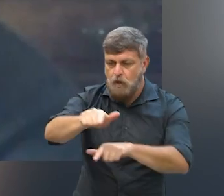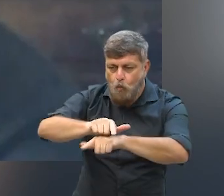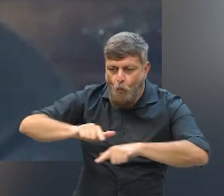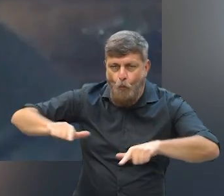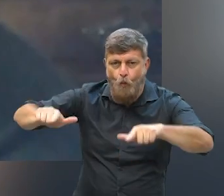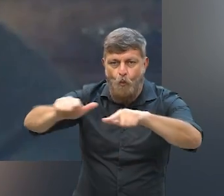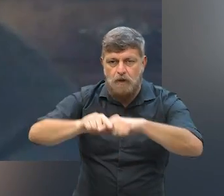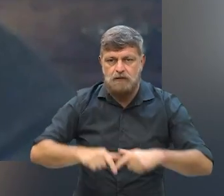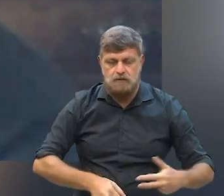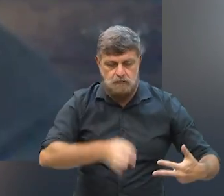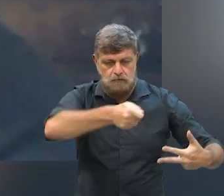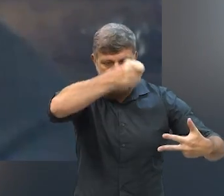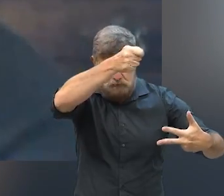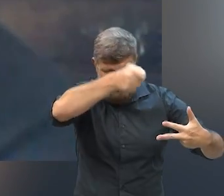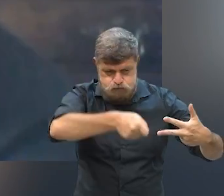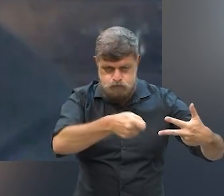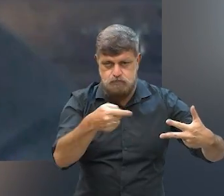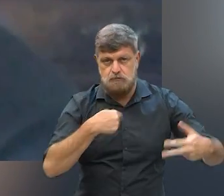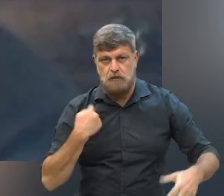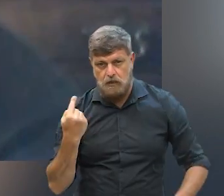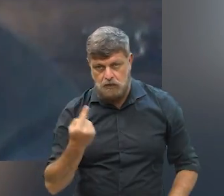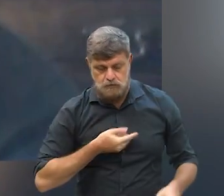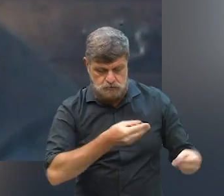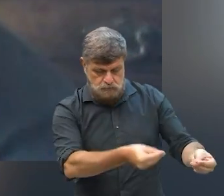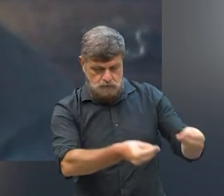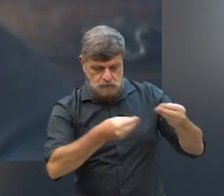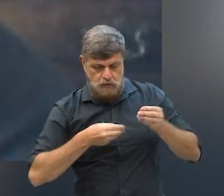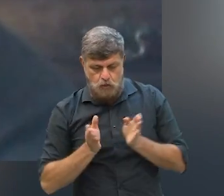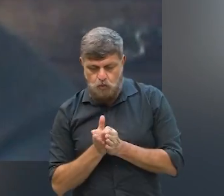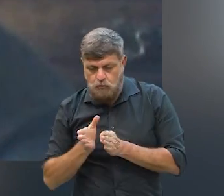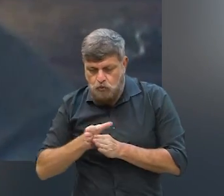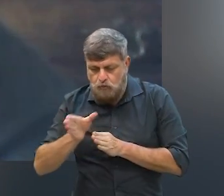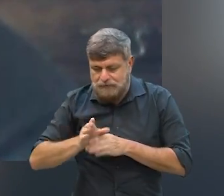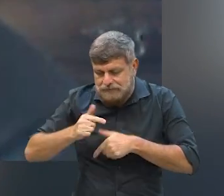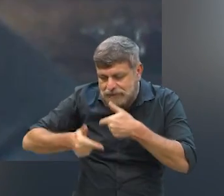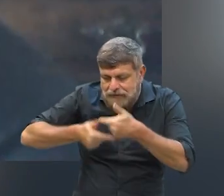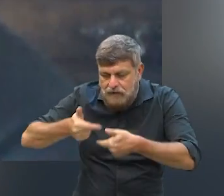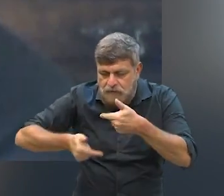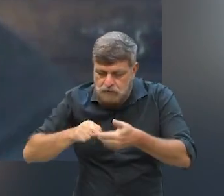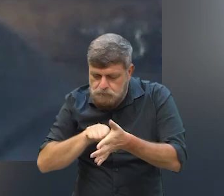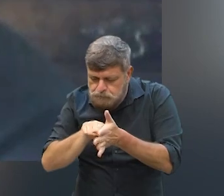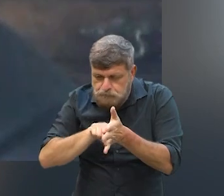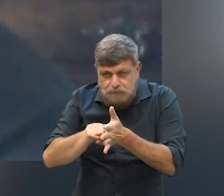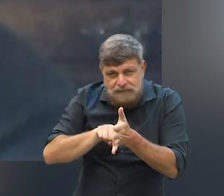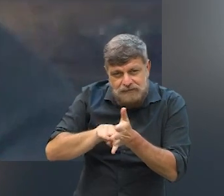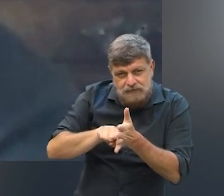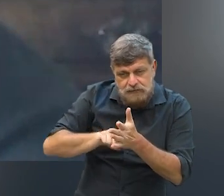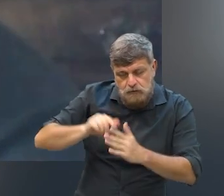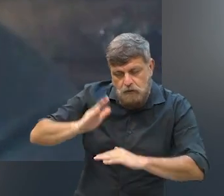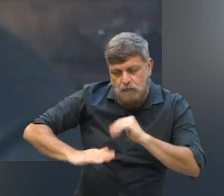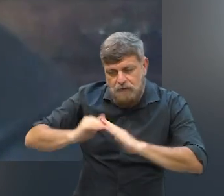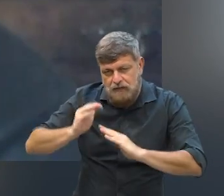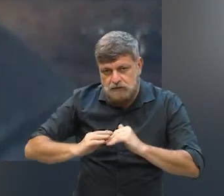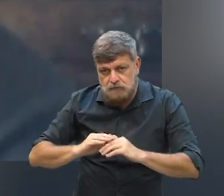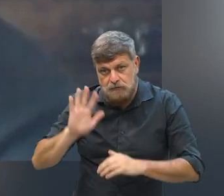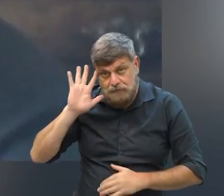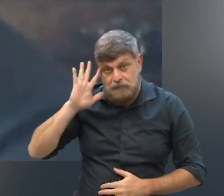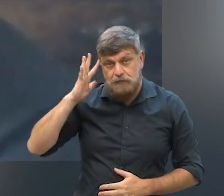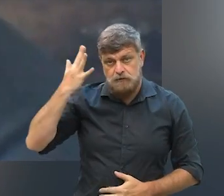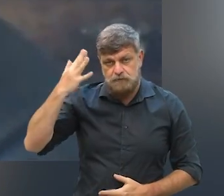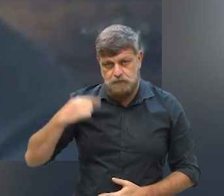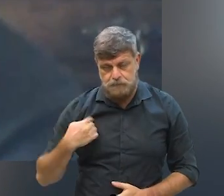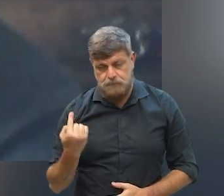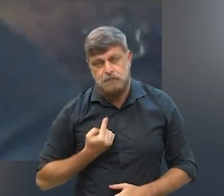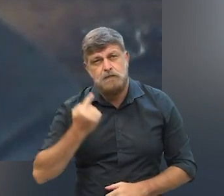que o doutor Cobori nos traz, e a gente está com um grupo de trabalho com intensas atividades para resolver isso.